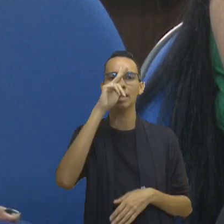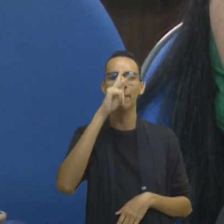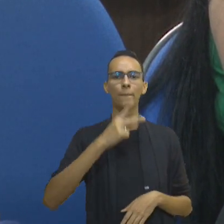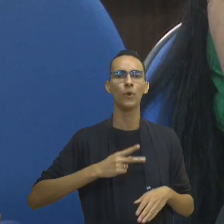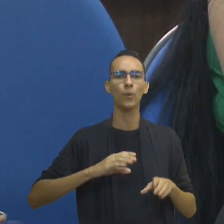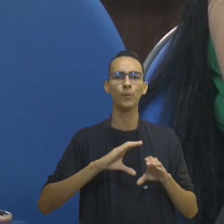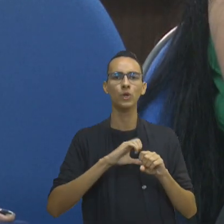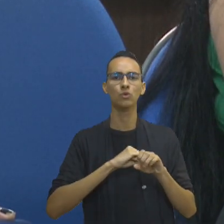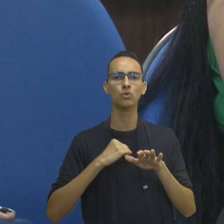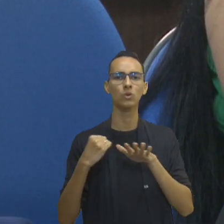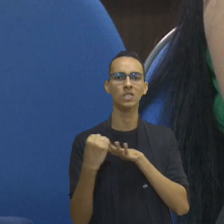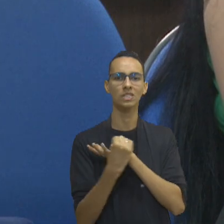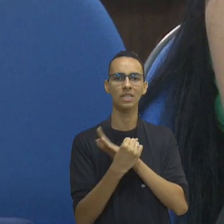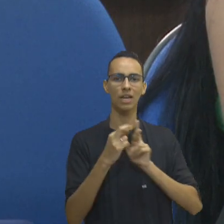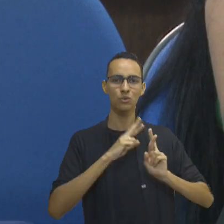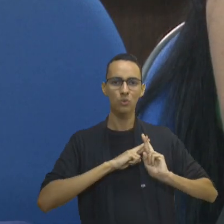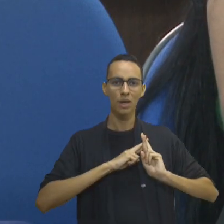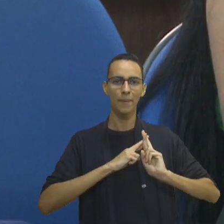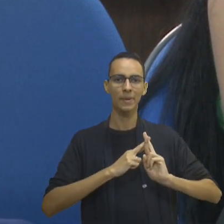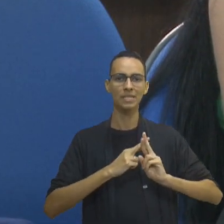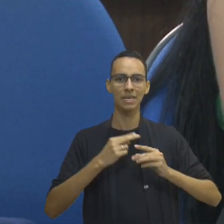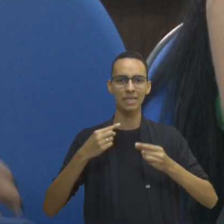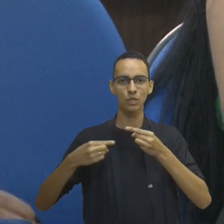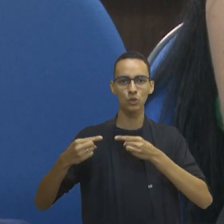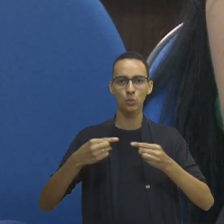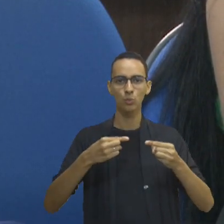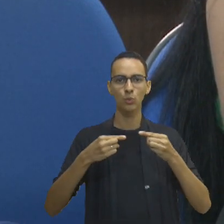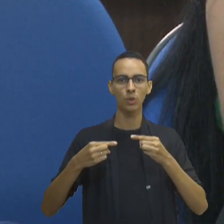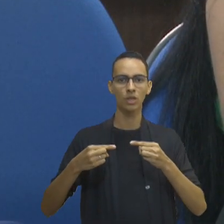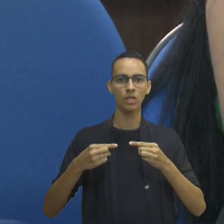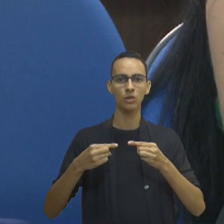representantes políticos, né, atuarem junto ao governo federal.